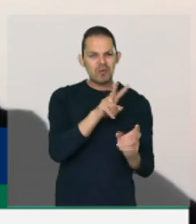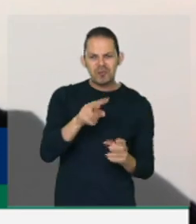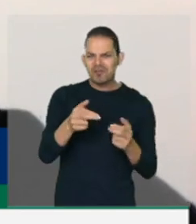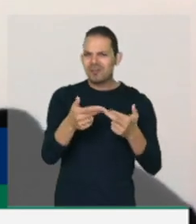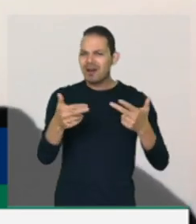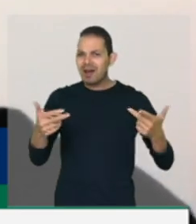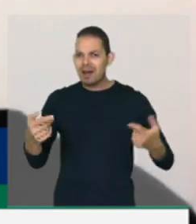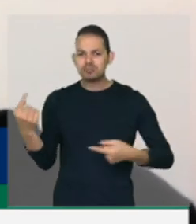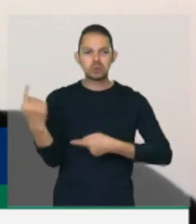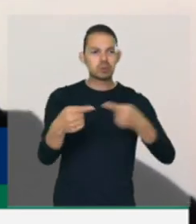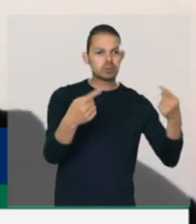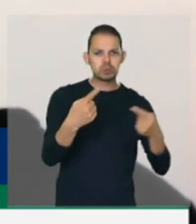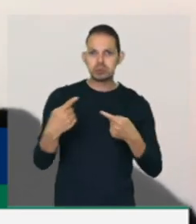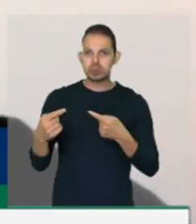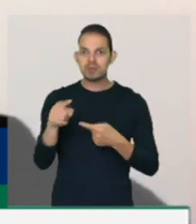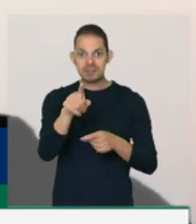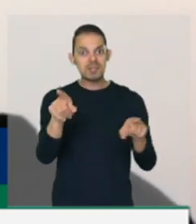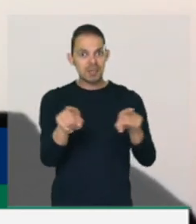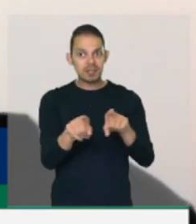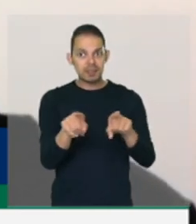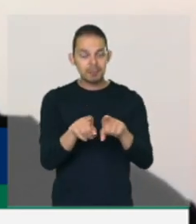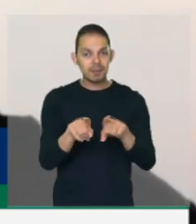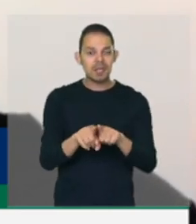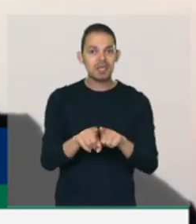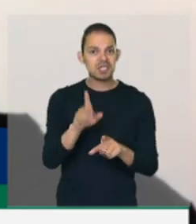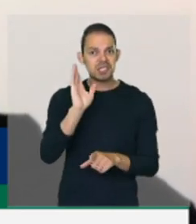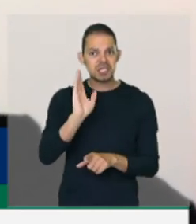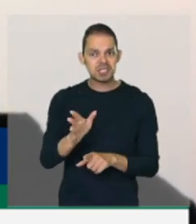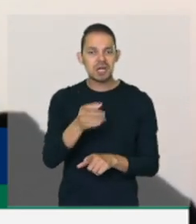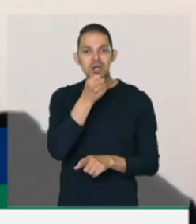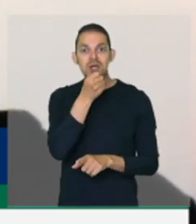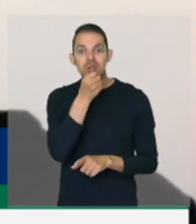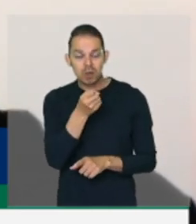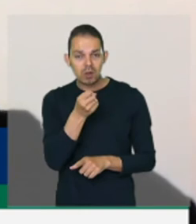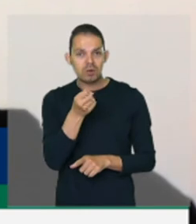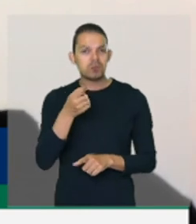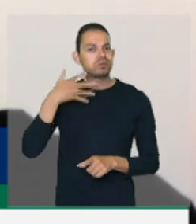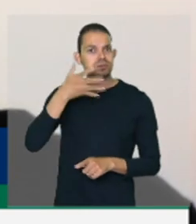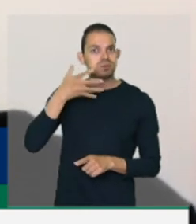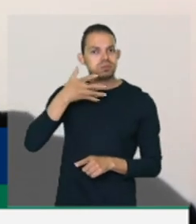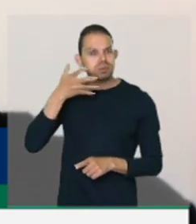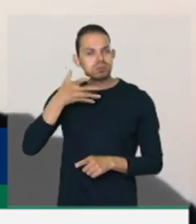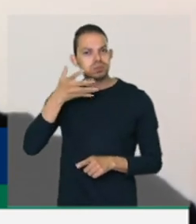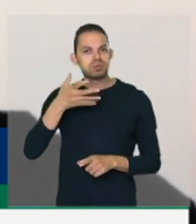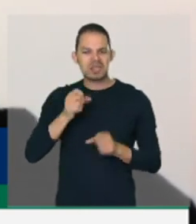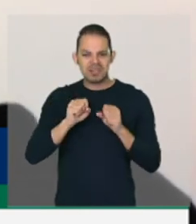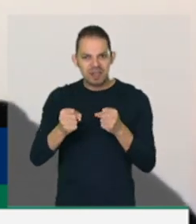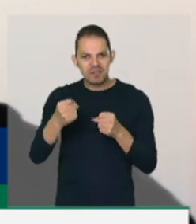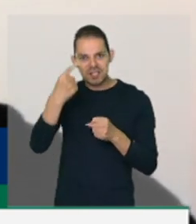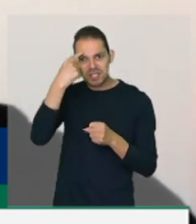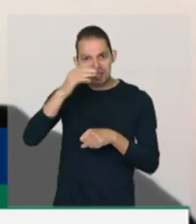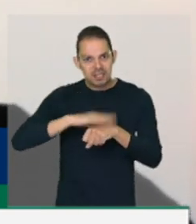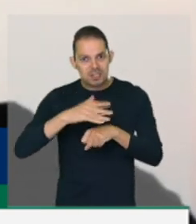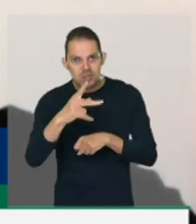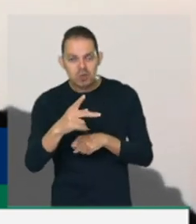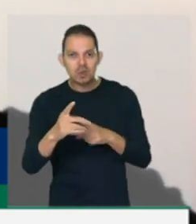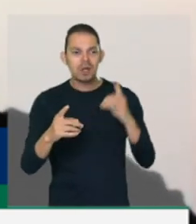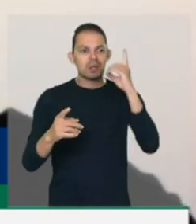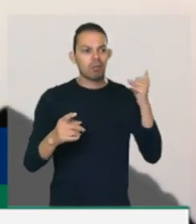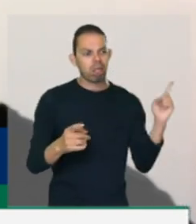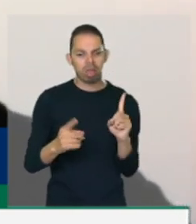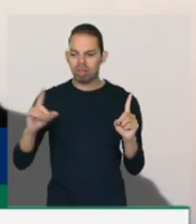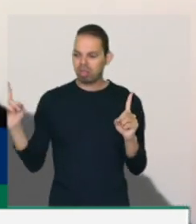também, estive com o senhor, quando o senhor ali no pinga-fogo, no microfone, né, às vezes defendia a sua ideia e outro deputado vinha,